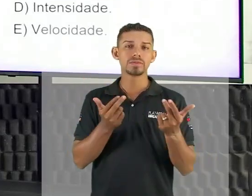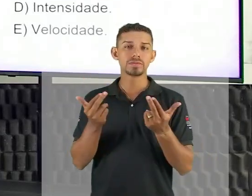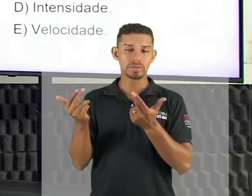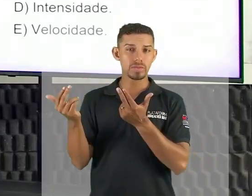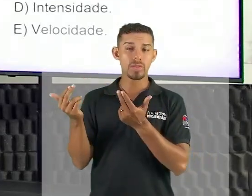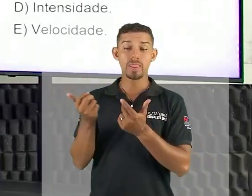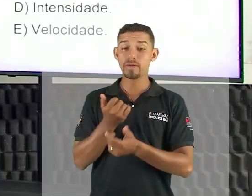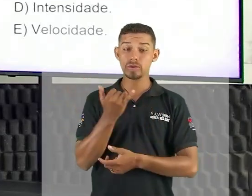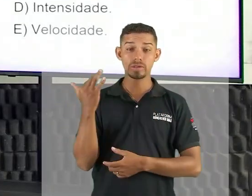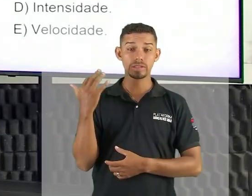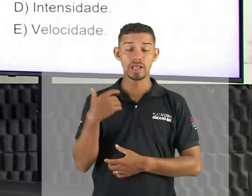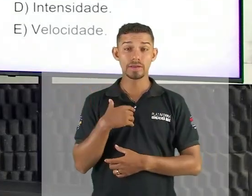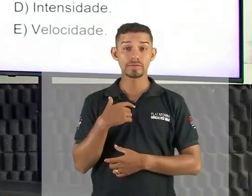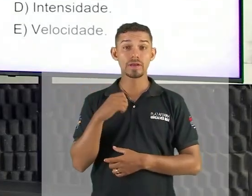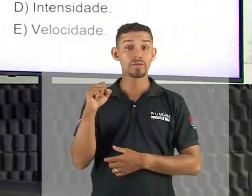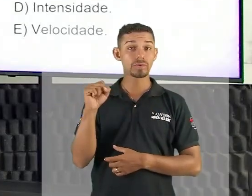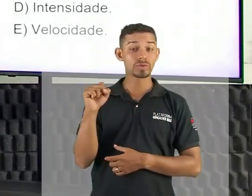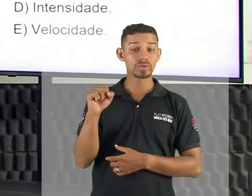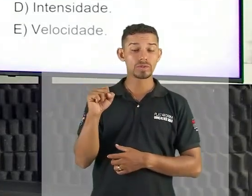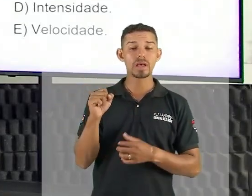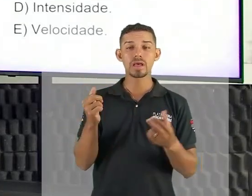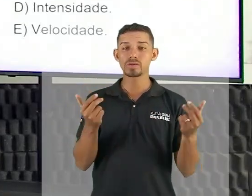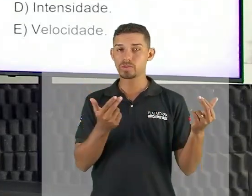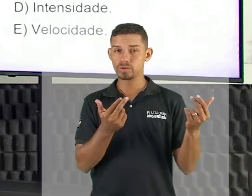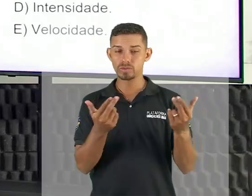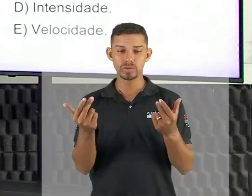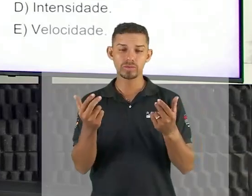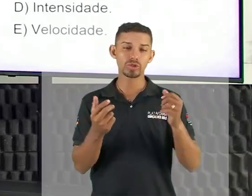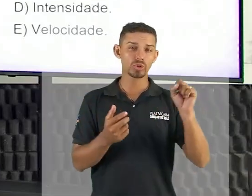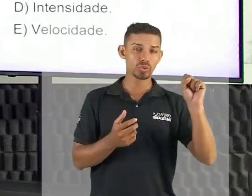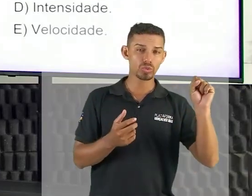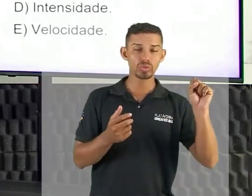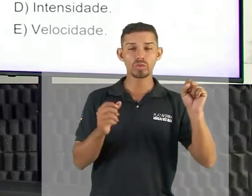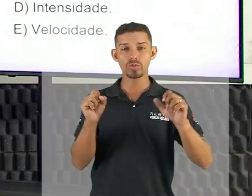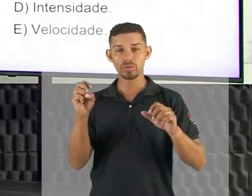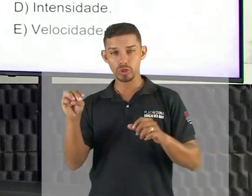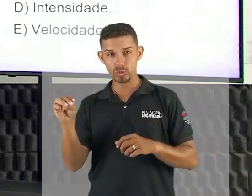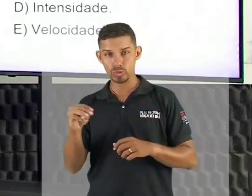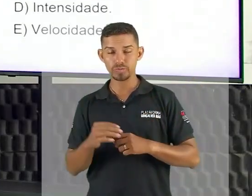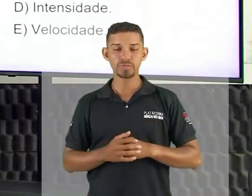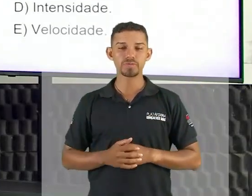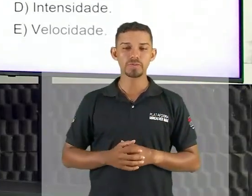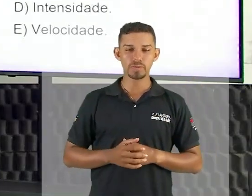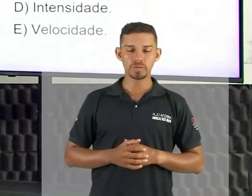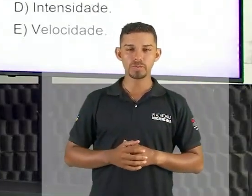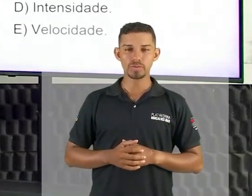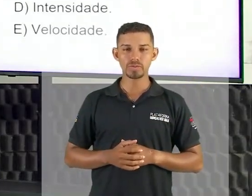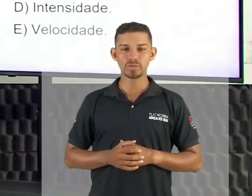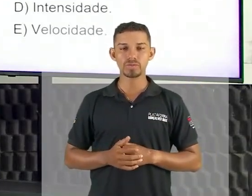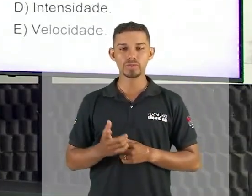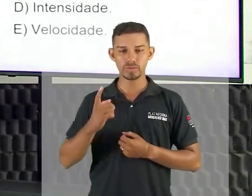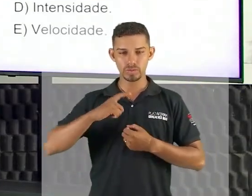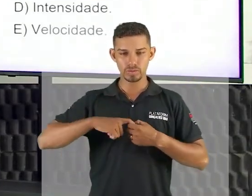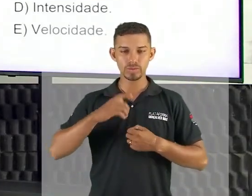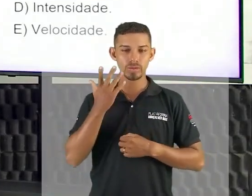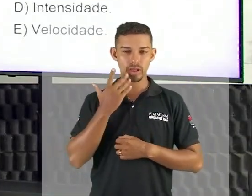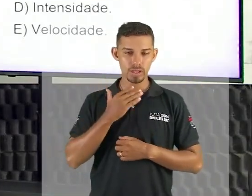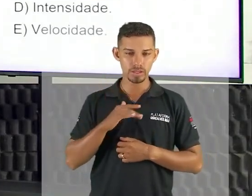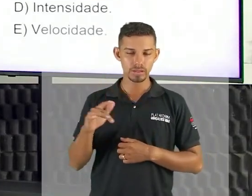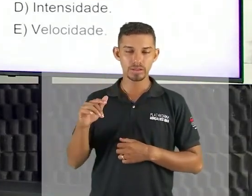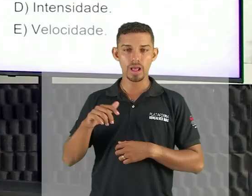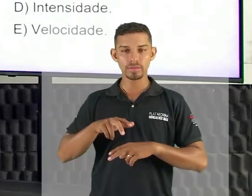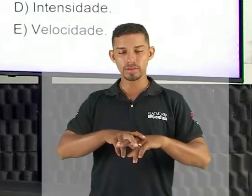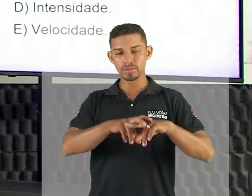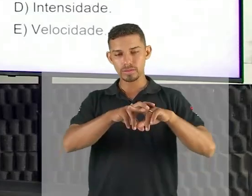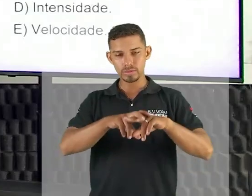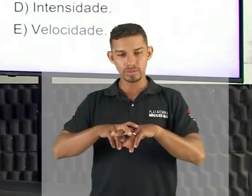vezes que vai vibrar por segundo é a mesmo segundo por minuto vamos voltar pra criança então aquele balanç